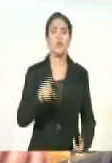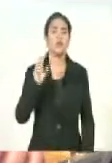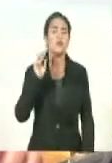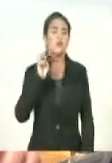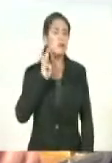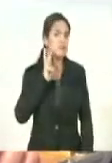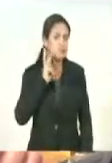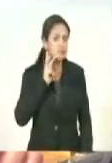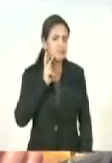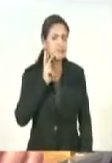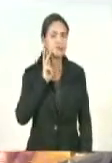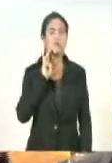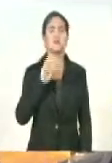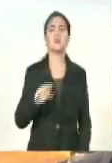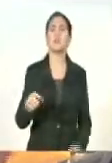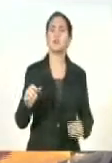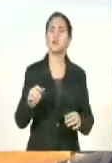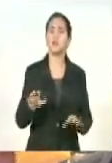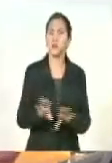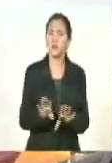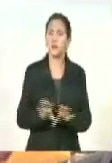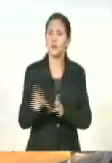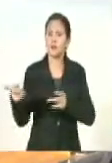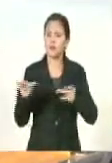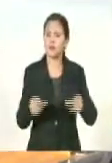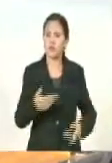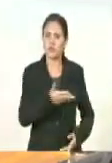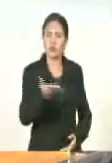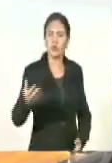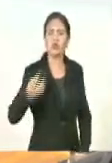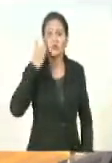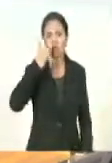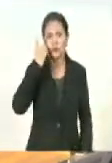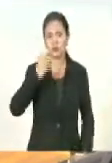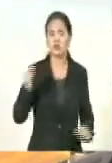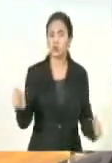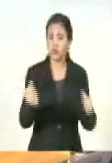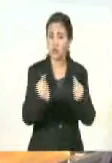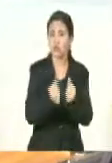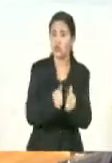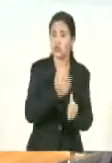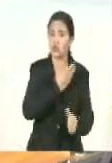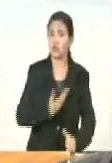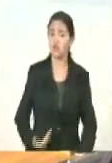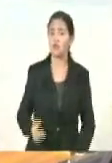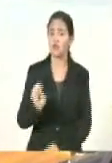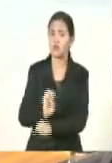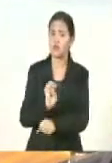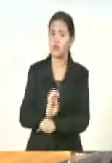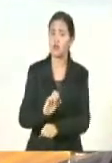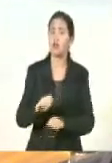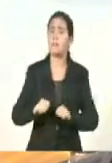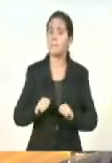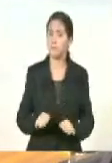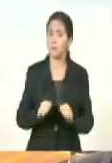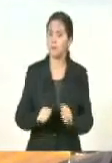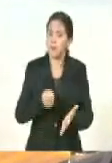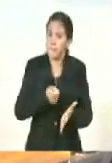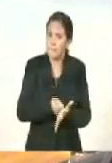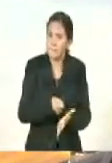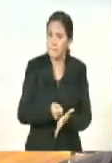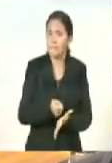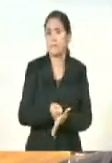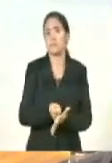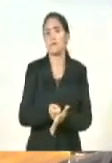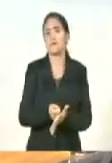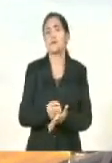deputados, para que, junto ao governo do Estado, nós possamos fazer uma cobrança mais firme para que a estrada que ligue a